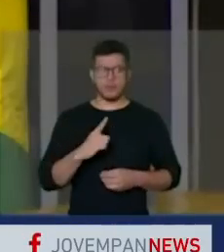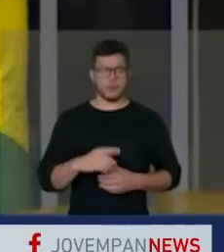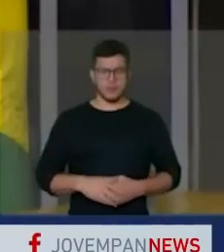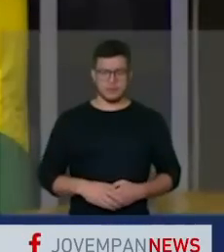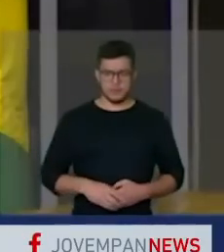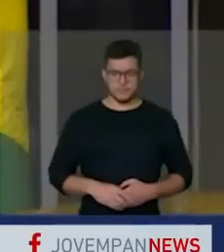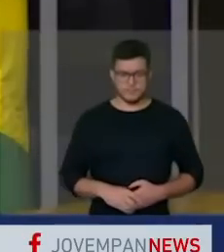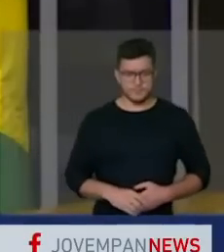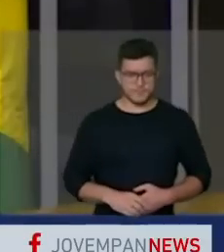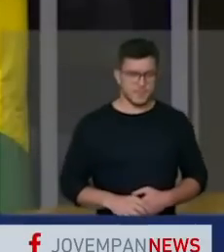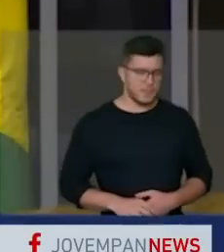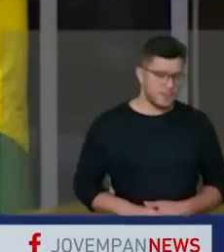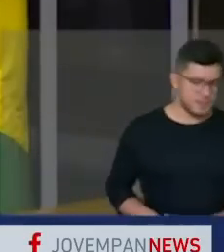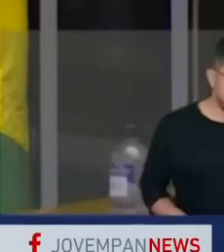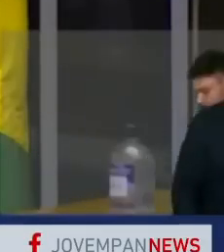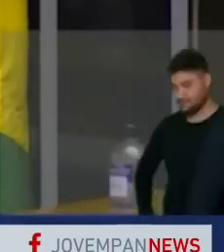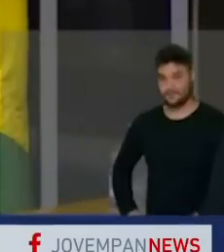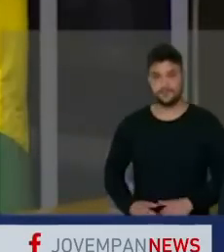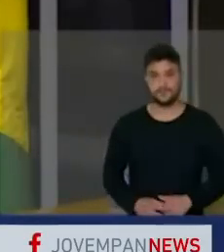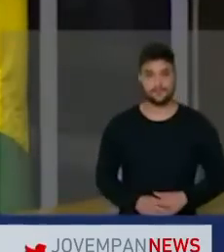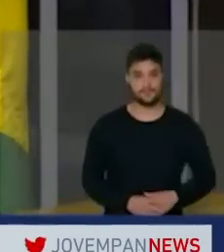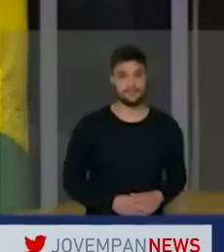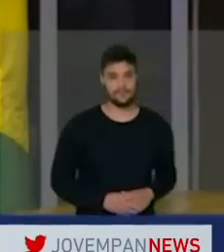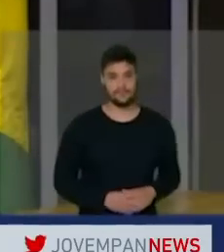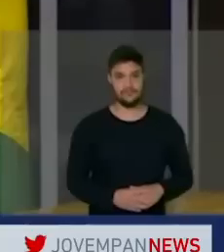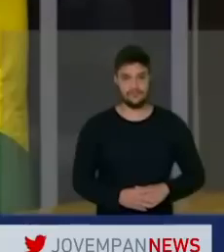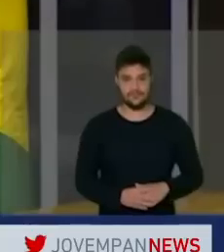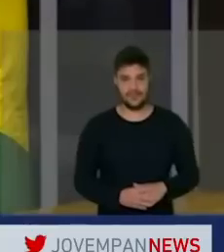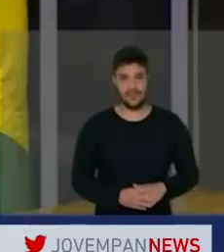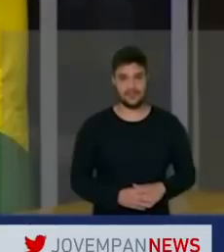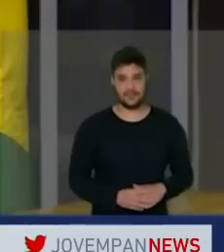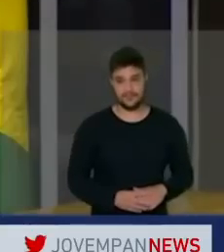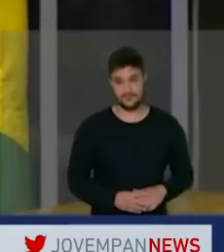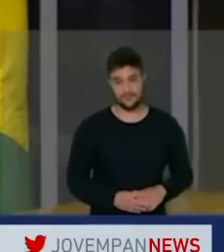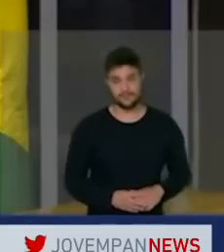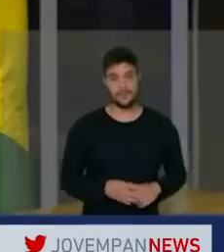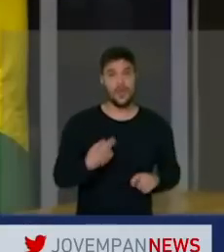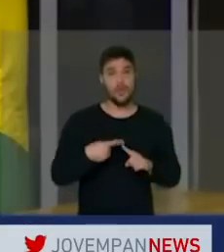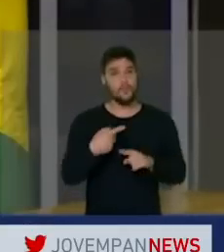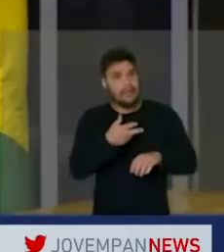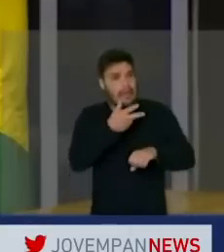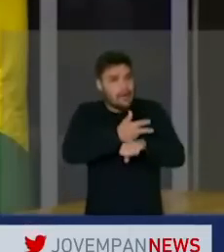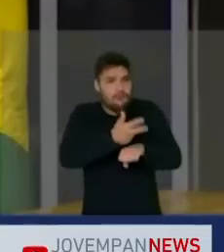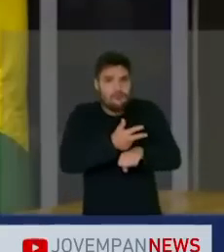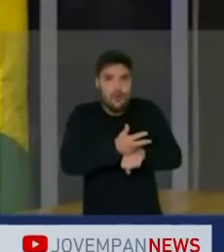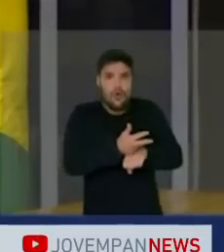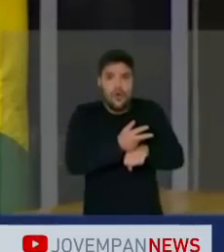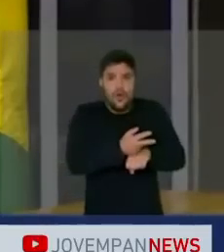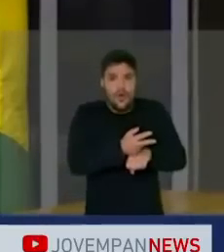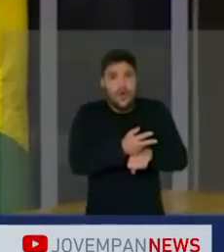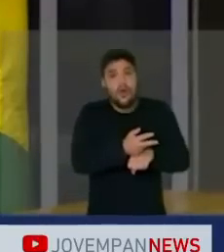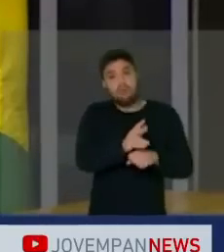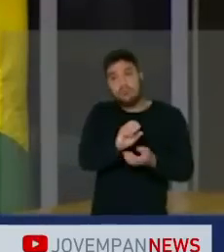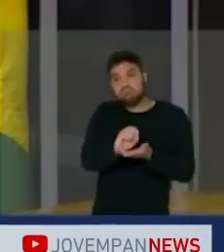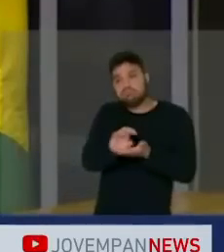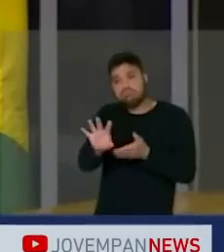Moraes para mandar afastar por 60 dias um prefeito por ter gravado um vídeo para que empresários